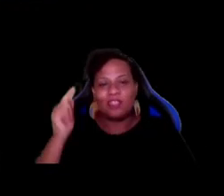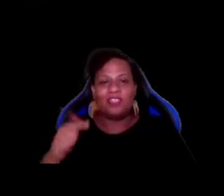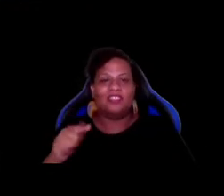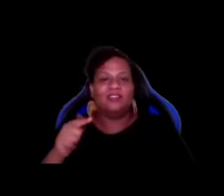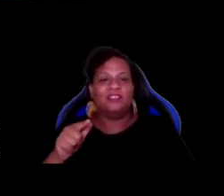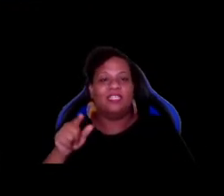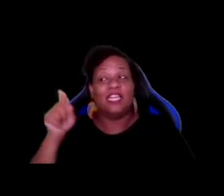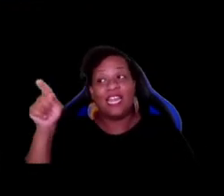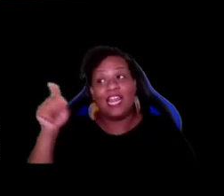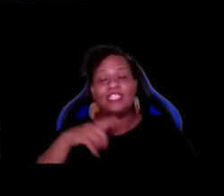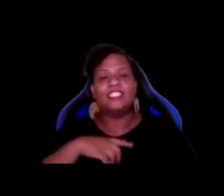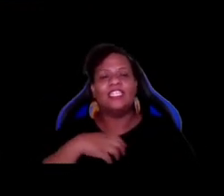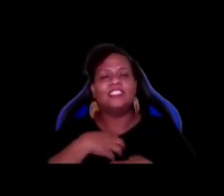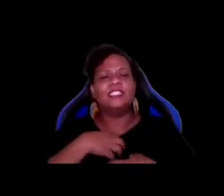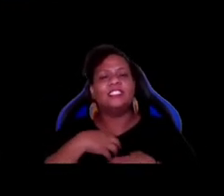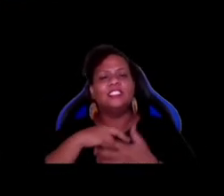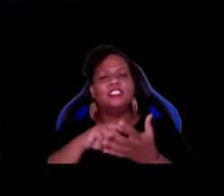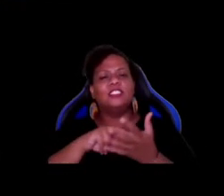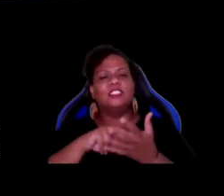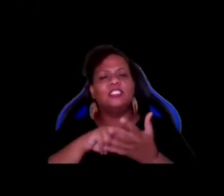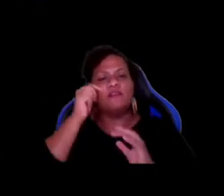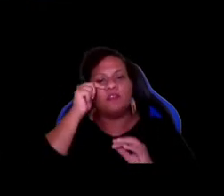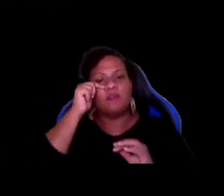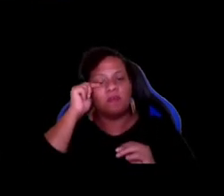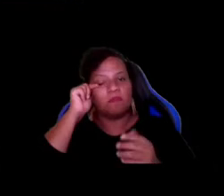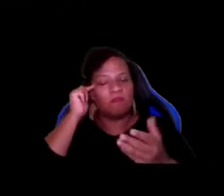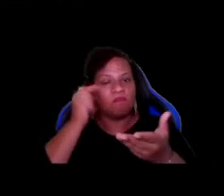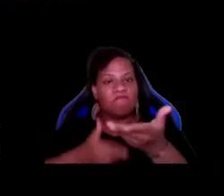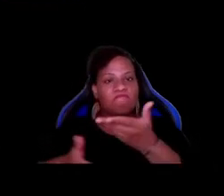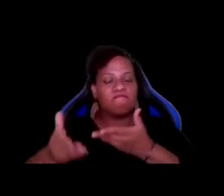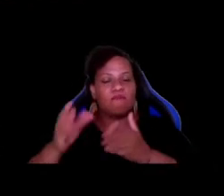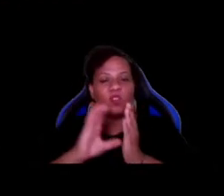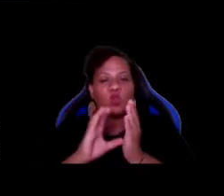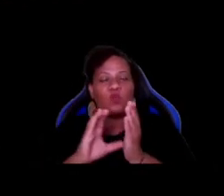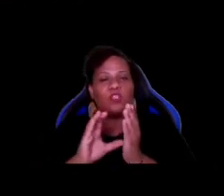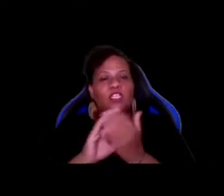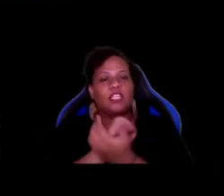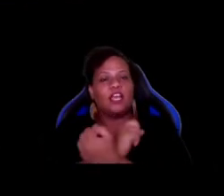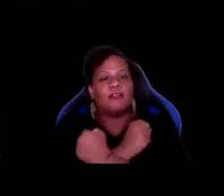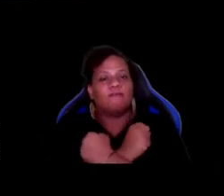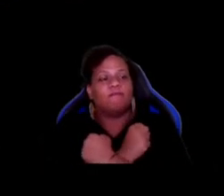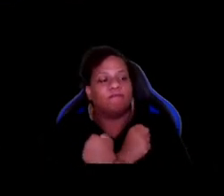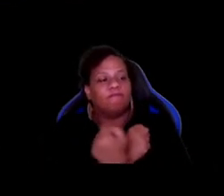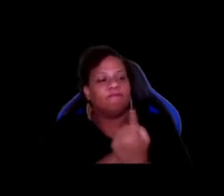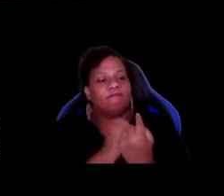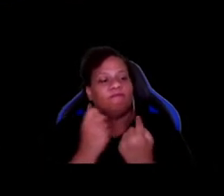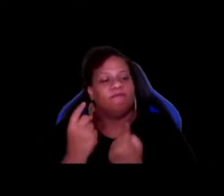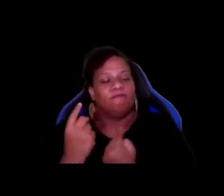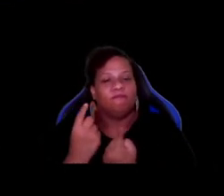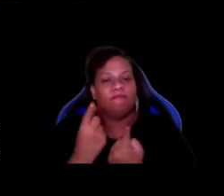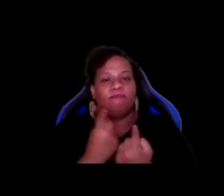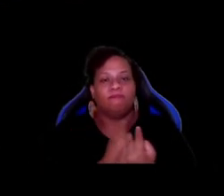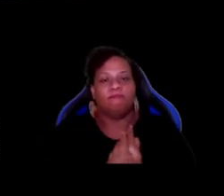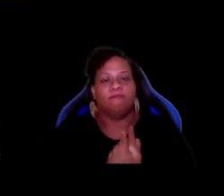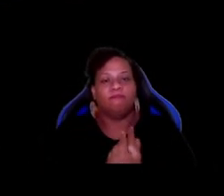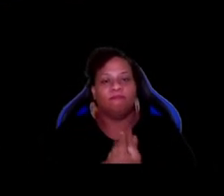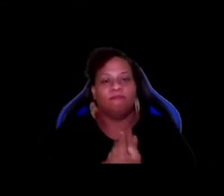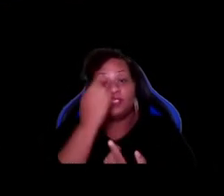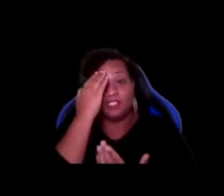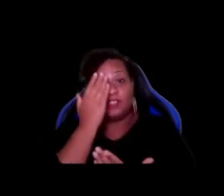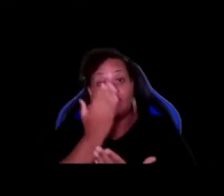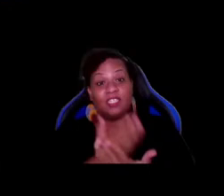mais comunitário, né? Tem um sentido mais acolhedor. Então, acredito que para a senhora, né, com o grande